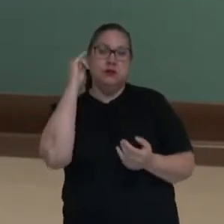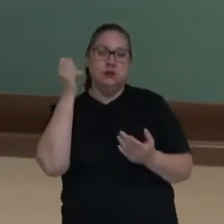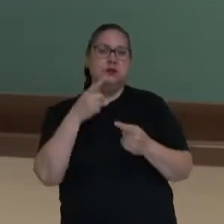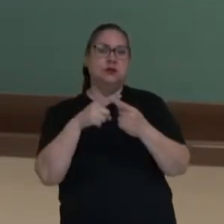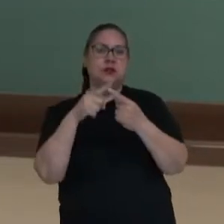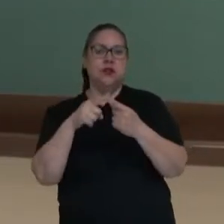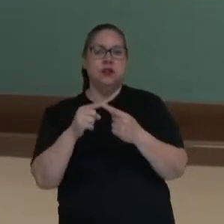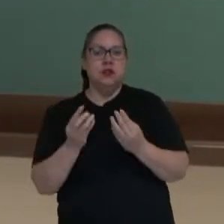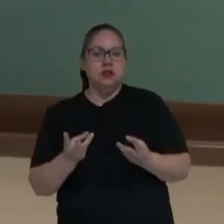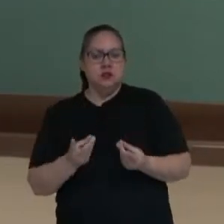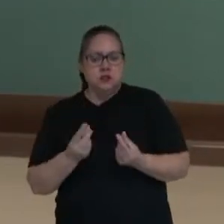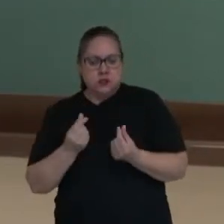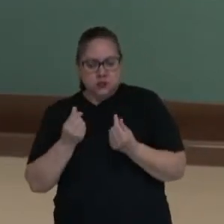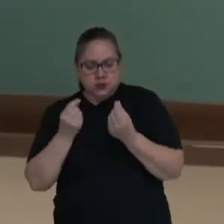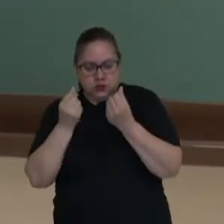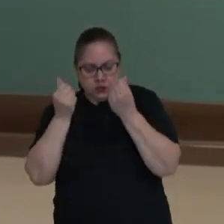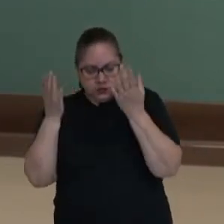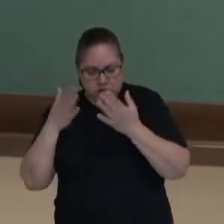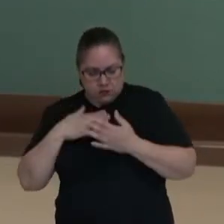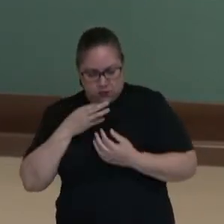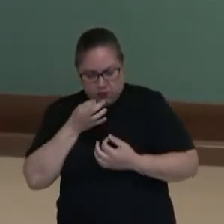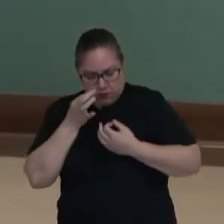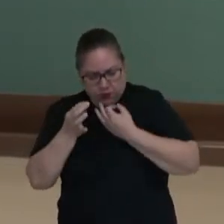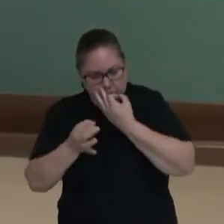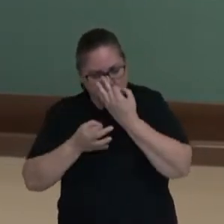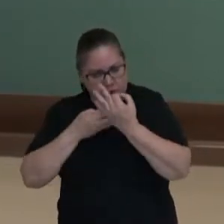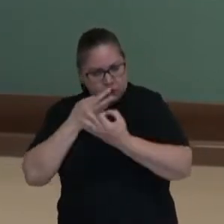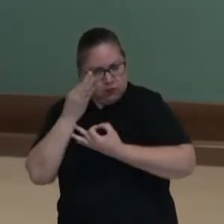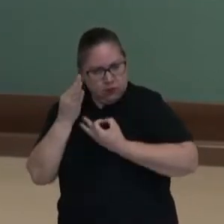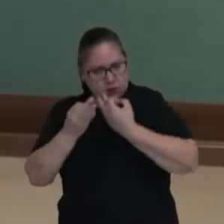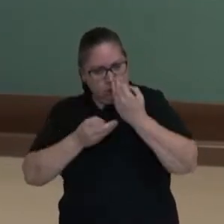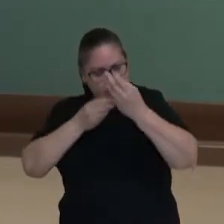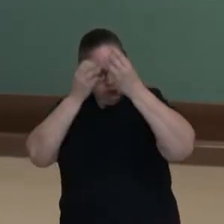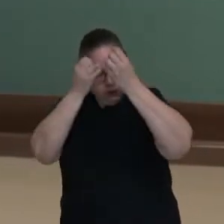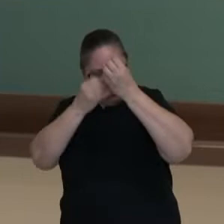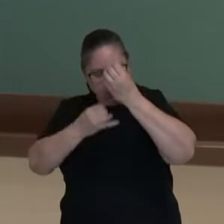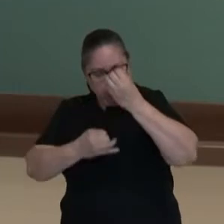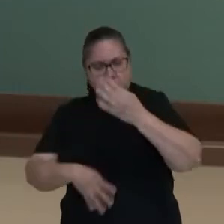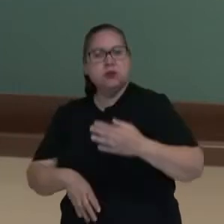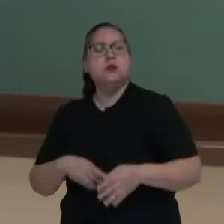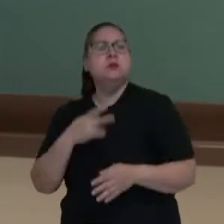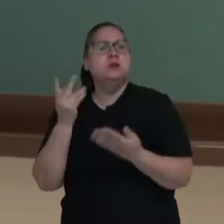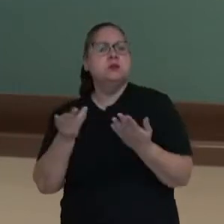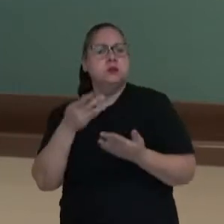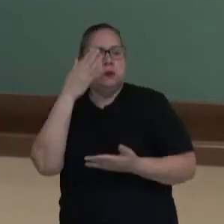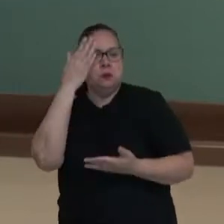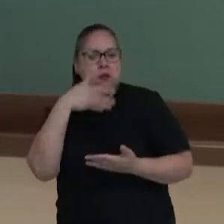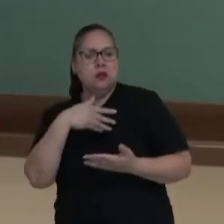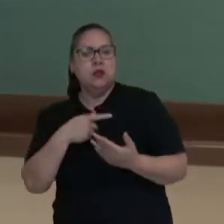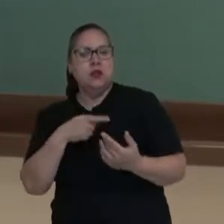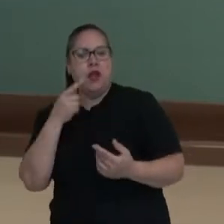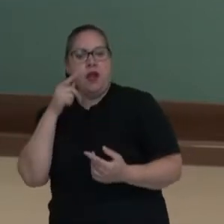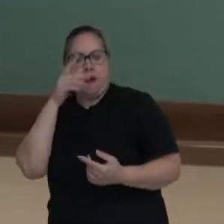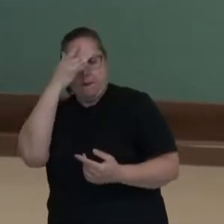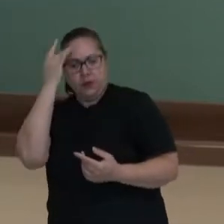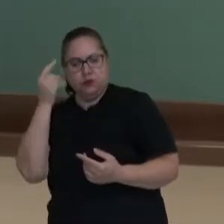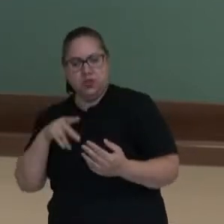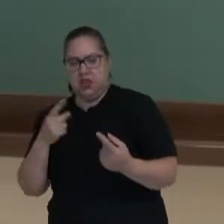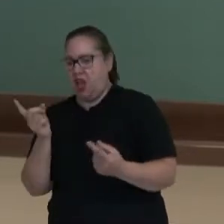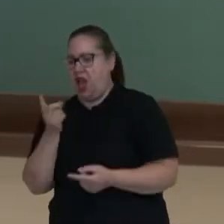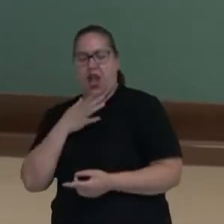porque enriquece a minha argumentação. É muito provável que a pessoa que discorda de